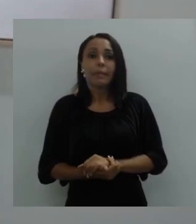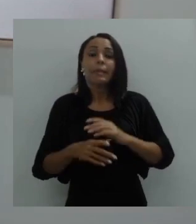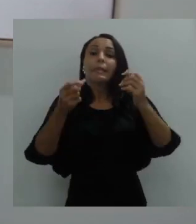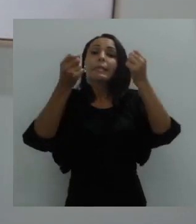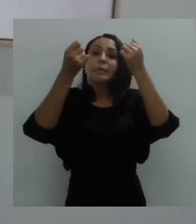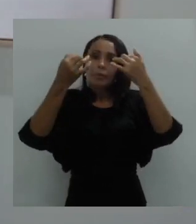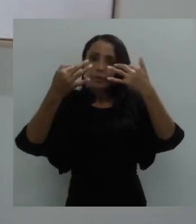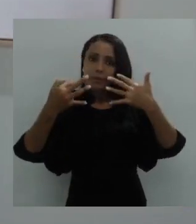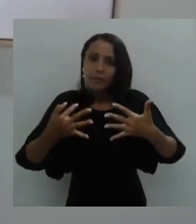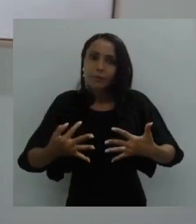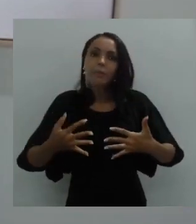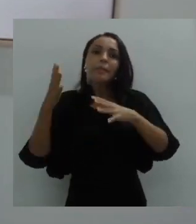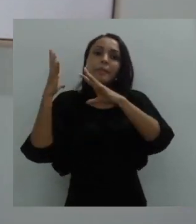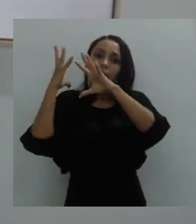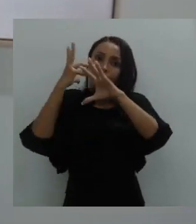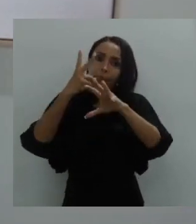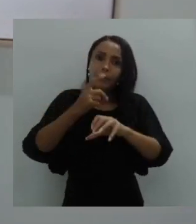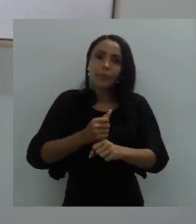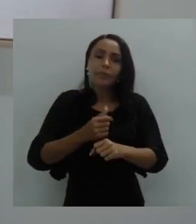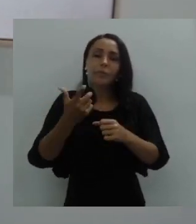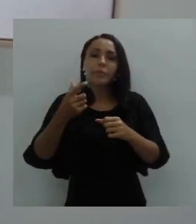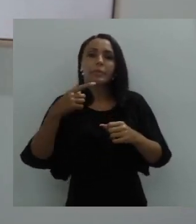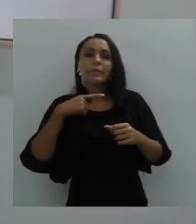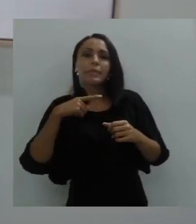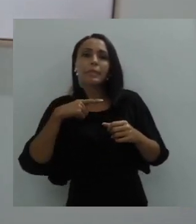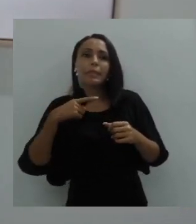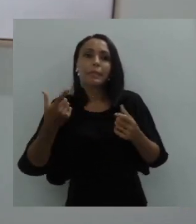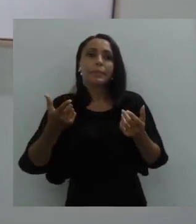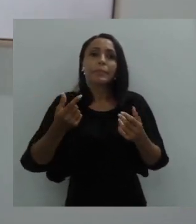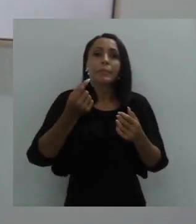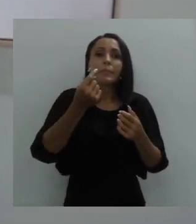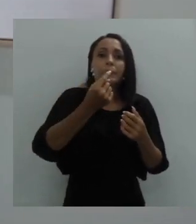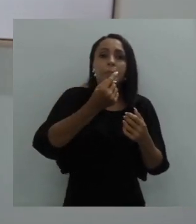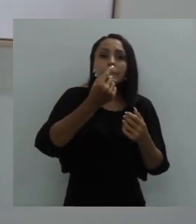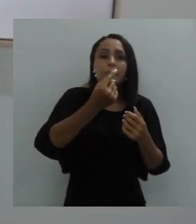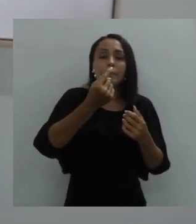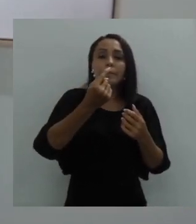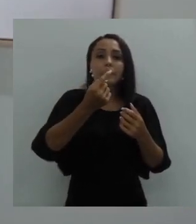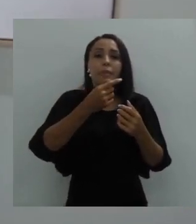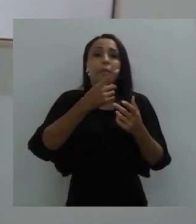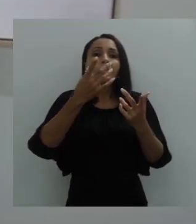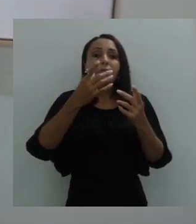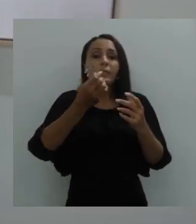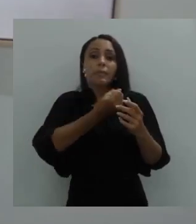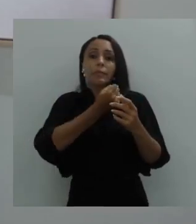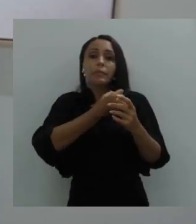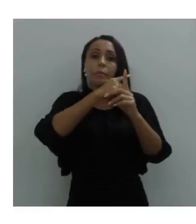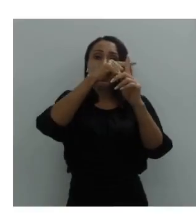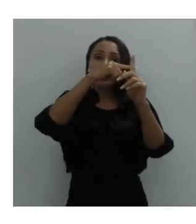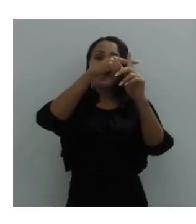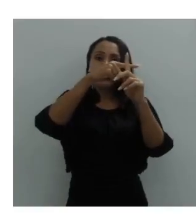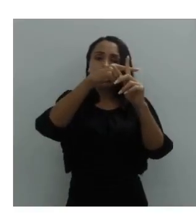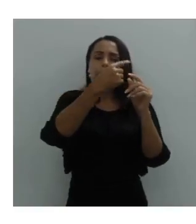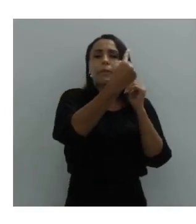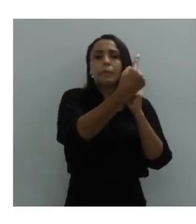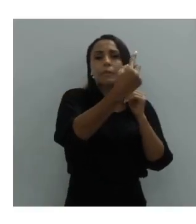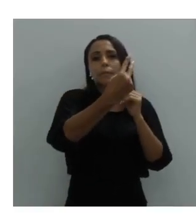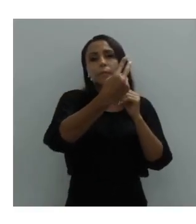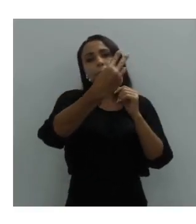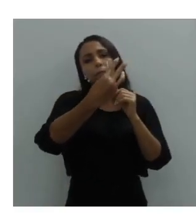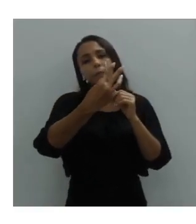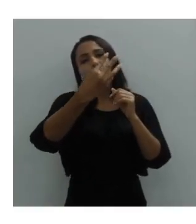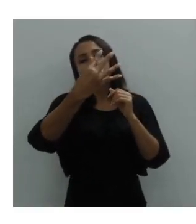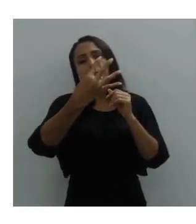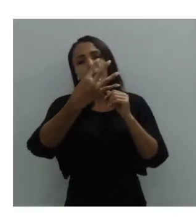mais uma vez, recapitulando, né? Você tem aí o primeiro quadrante, que são os números positivos, ou seja, 1, 2, 3,